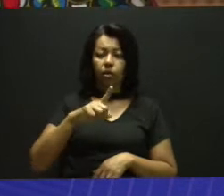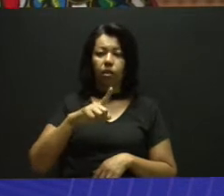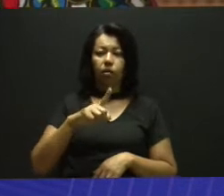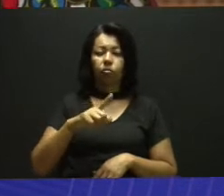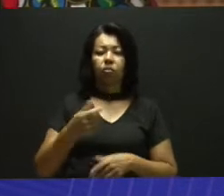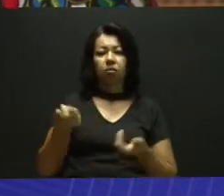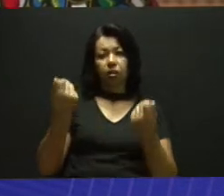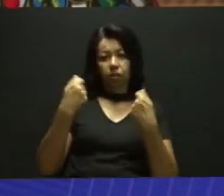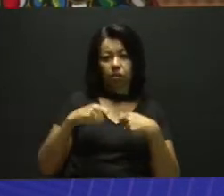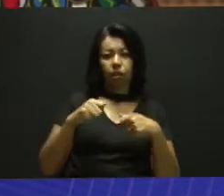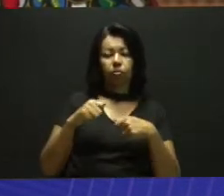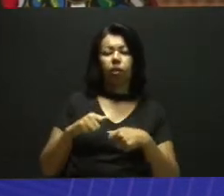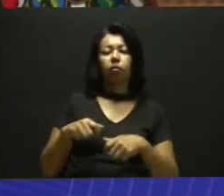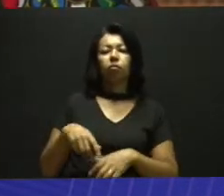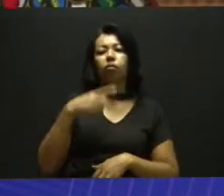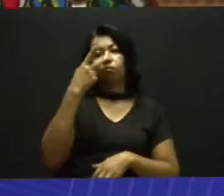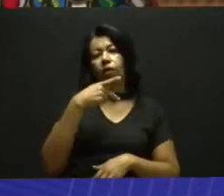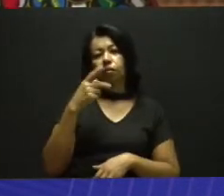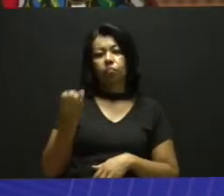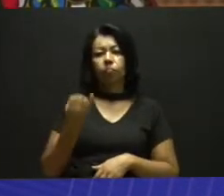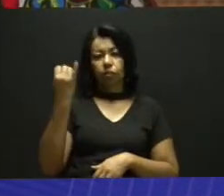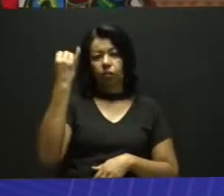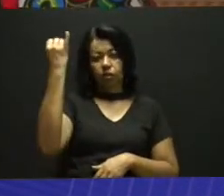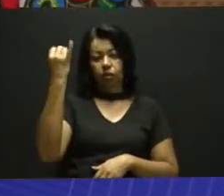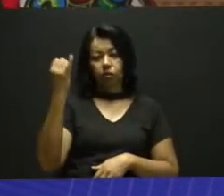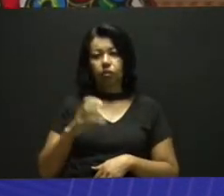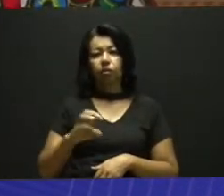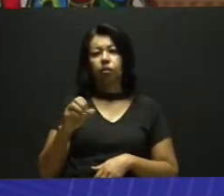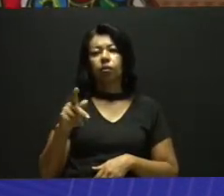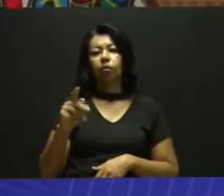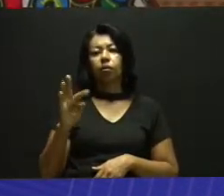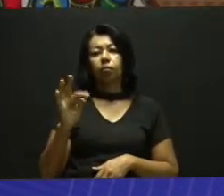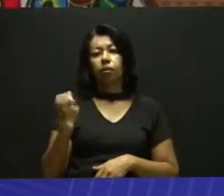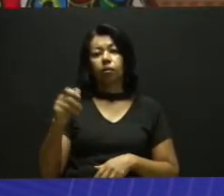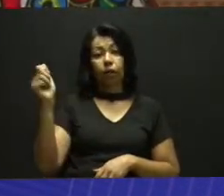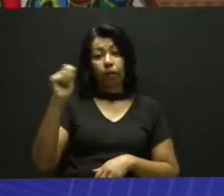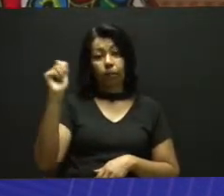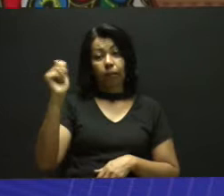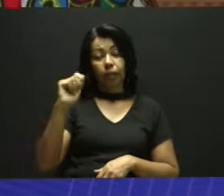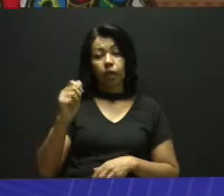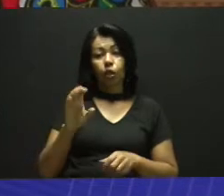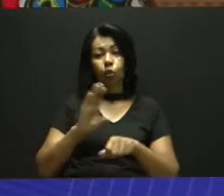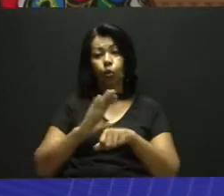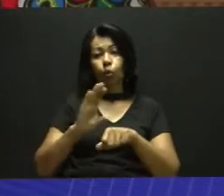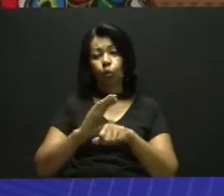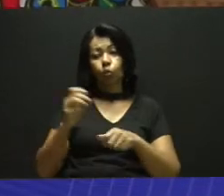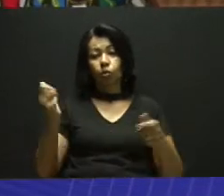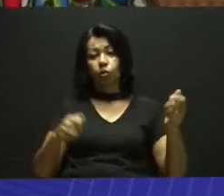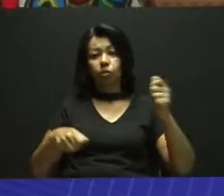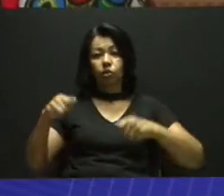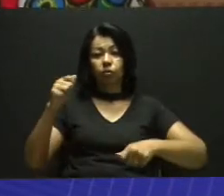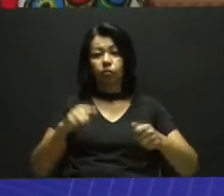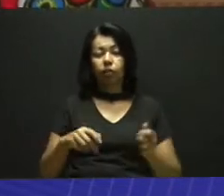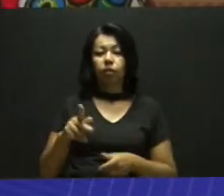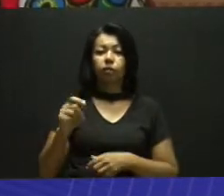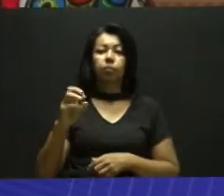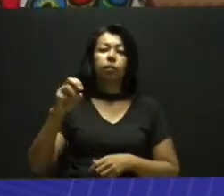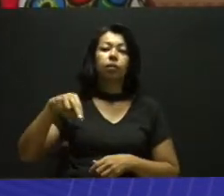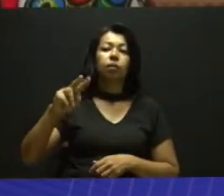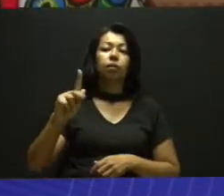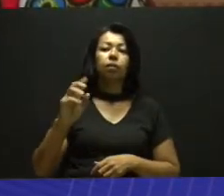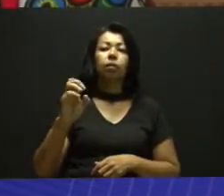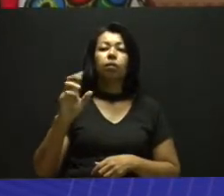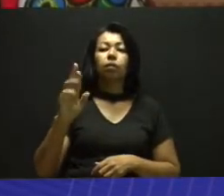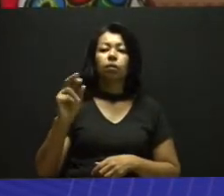recebidas destacam se elas heptacampeão geral do concurso de bandas e fanfarras pinheiros são paulo